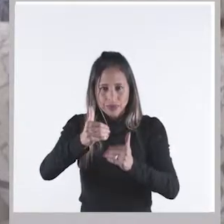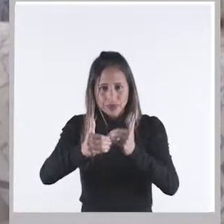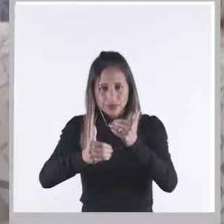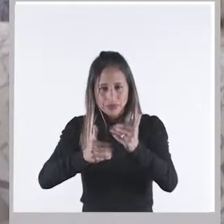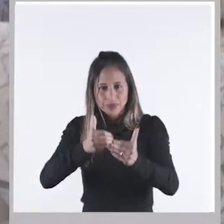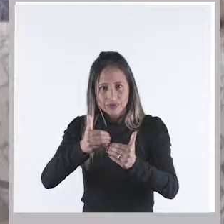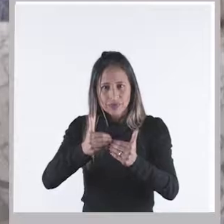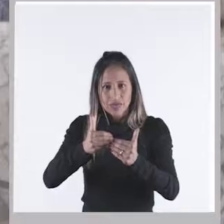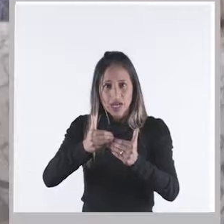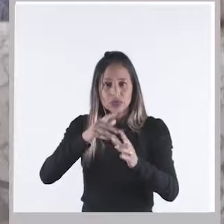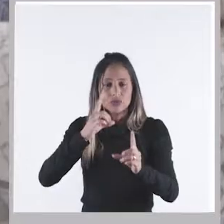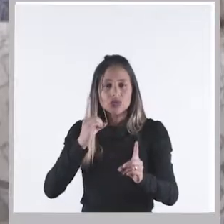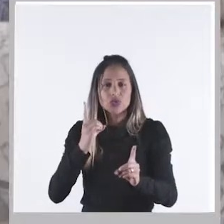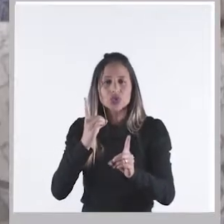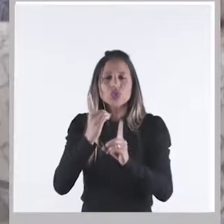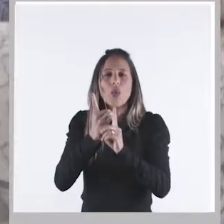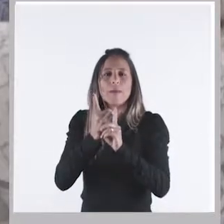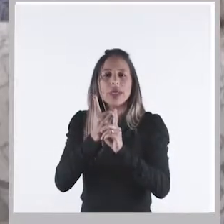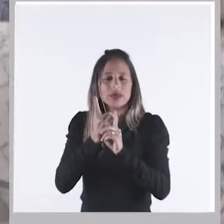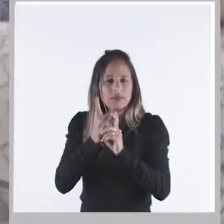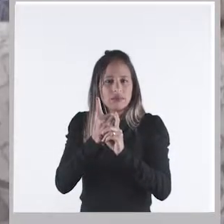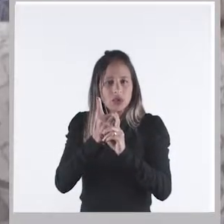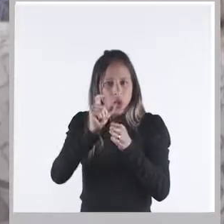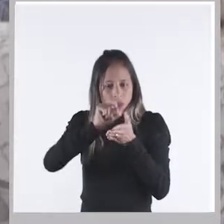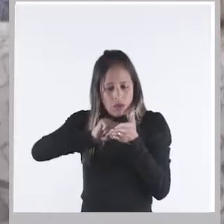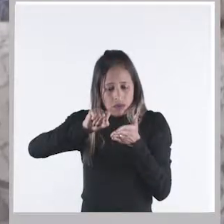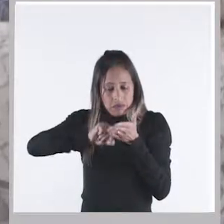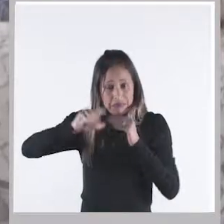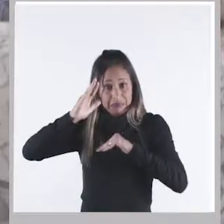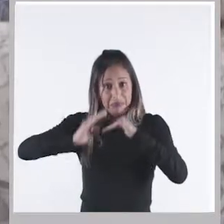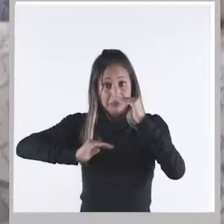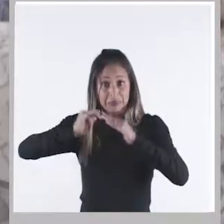se descobrir como escritora? Sim.